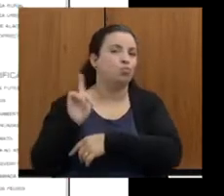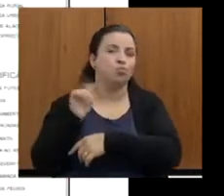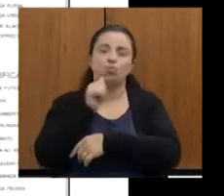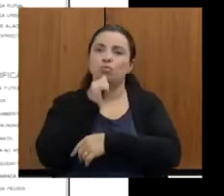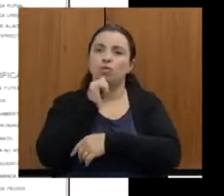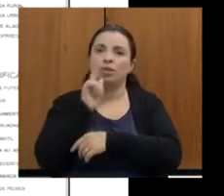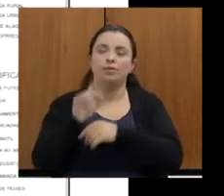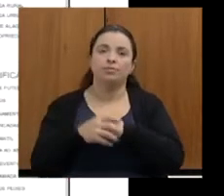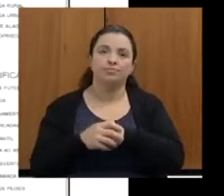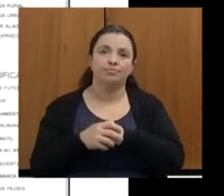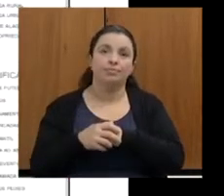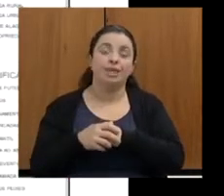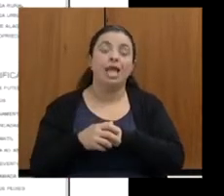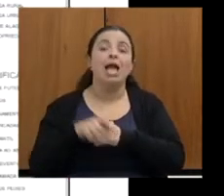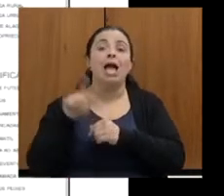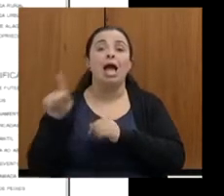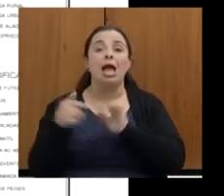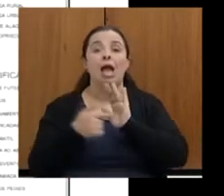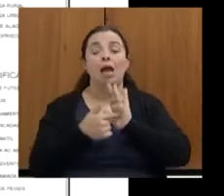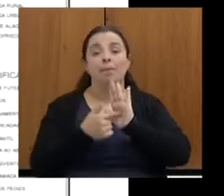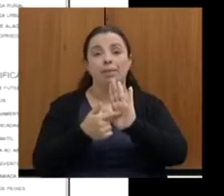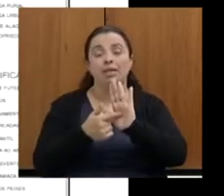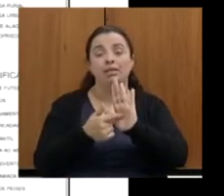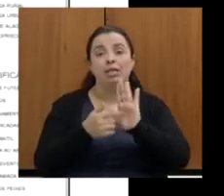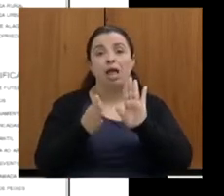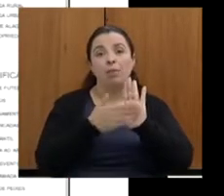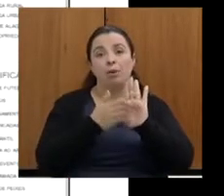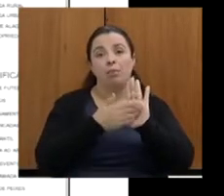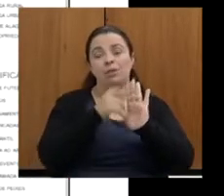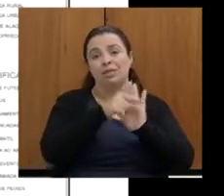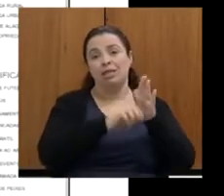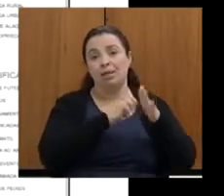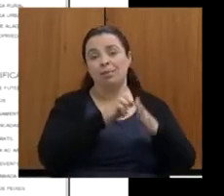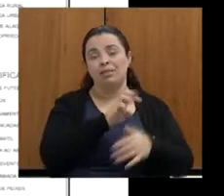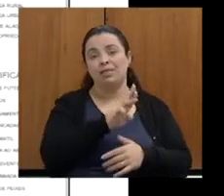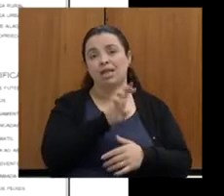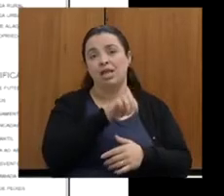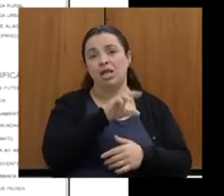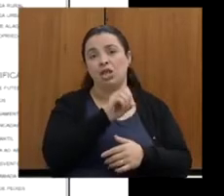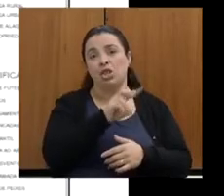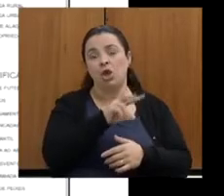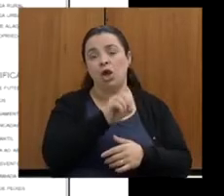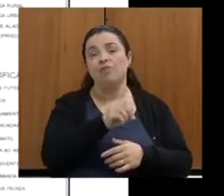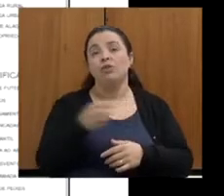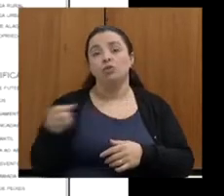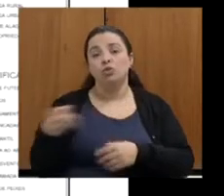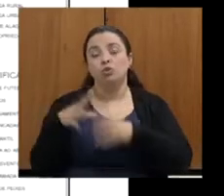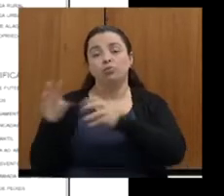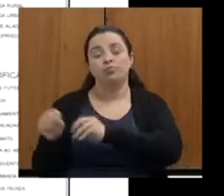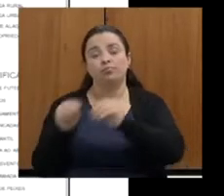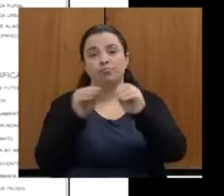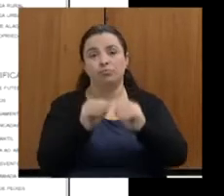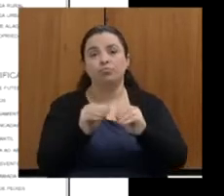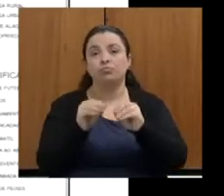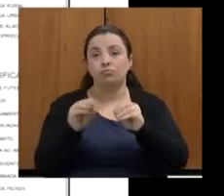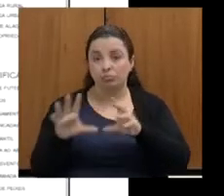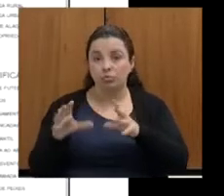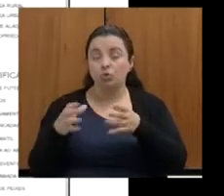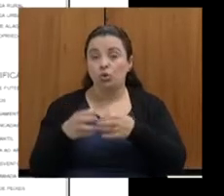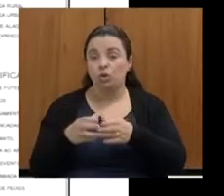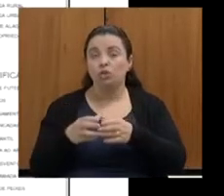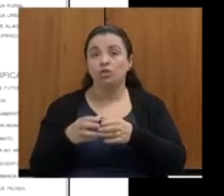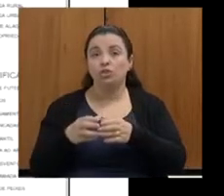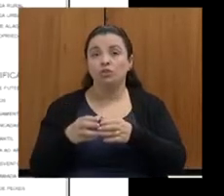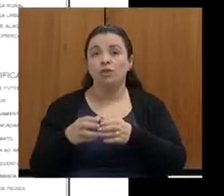é apresentado então uma proposta da renova para o parcelamento né porque assentamento coletivo e retirando né